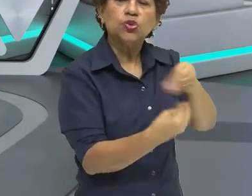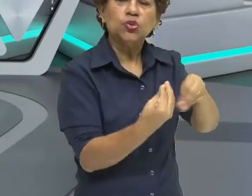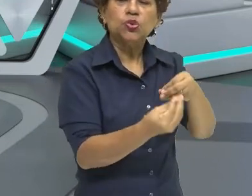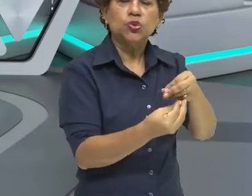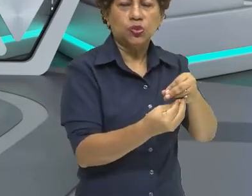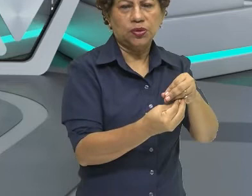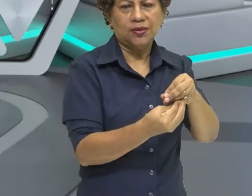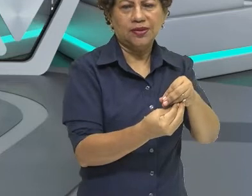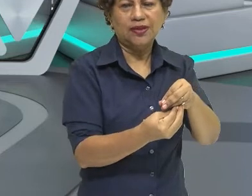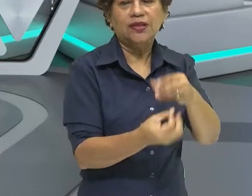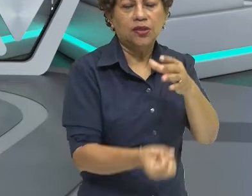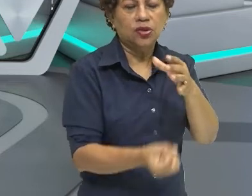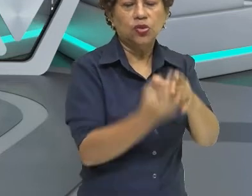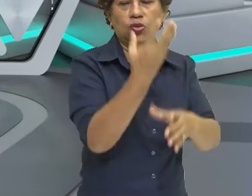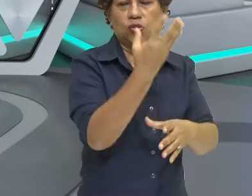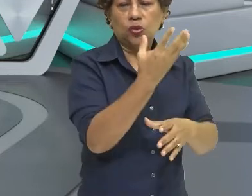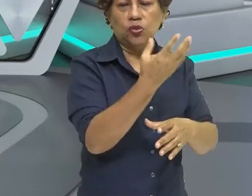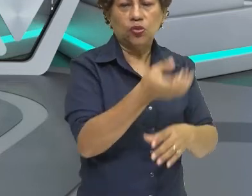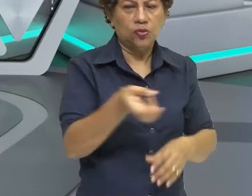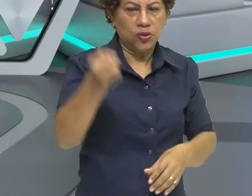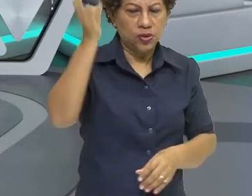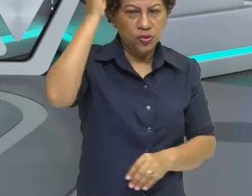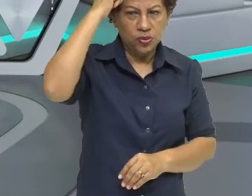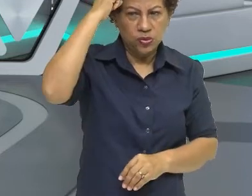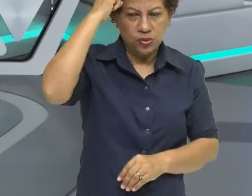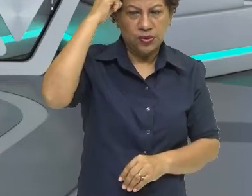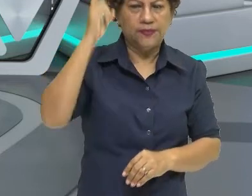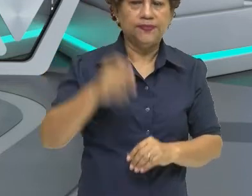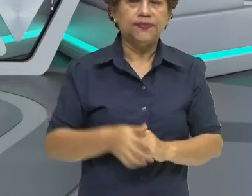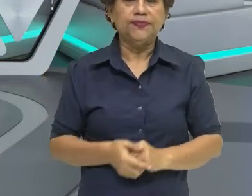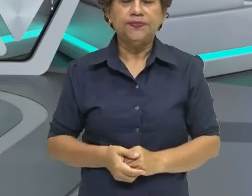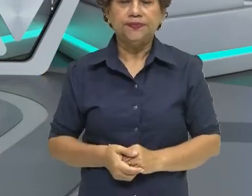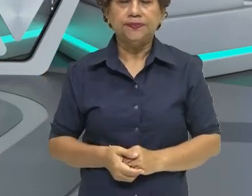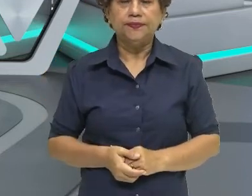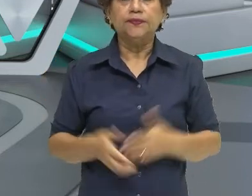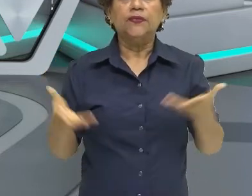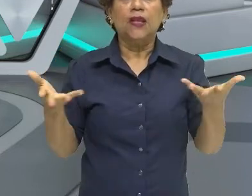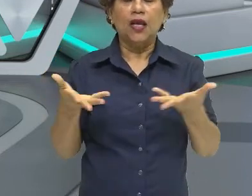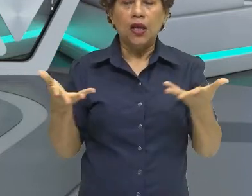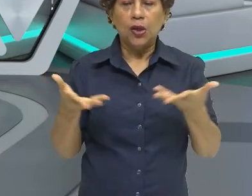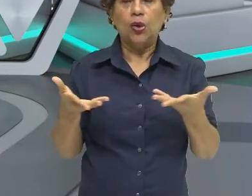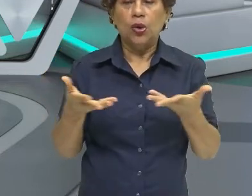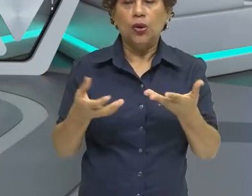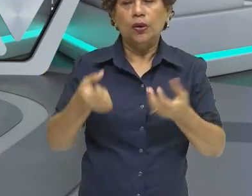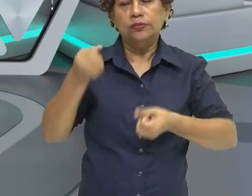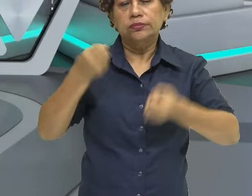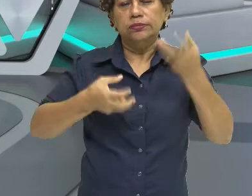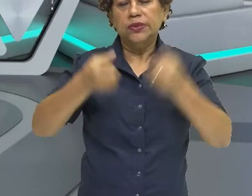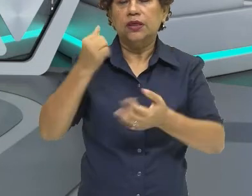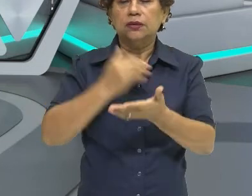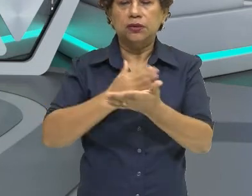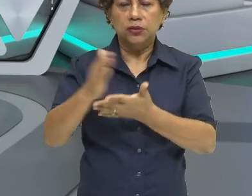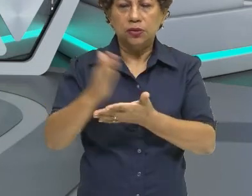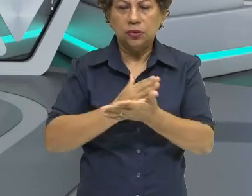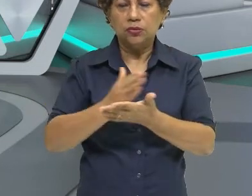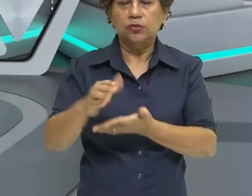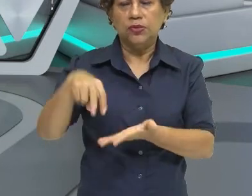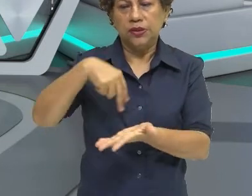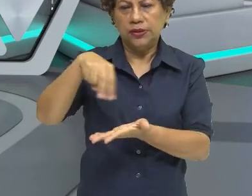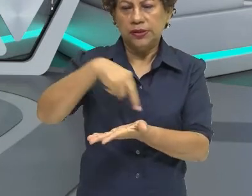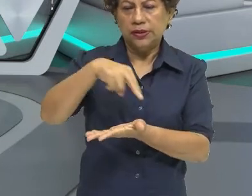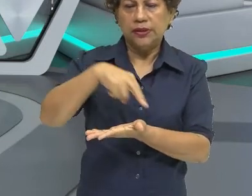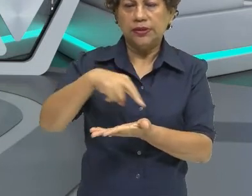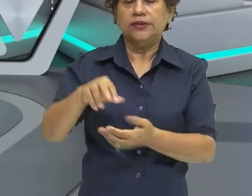originou-se a nossa cultura brasileira. A gente vai falar agora de algumas danças pontuais de cada região do país,